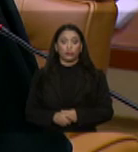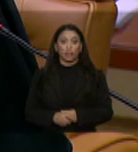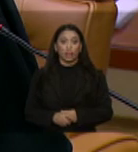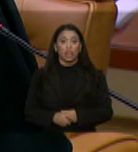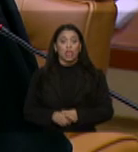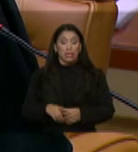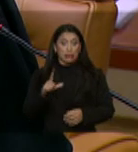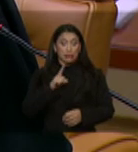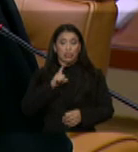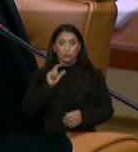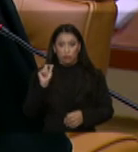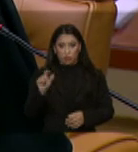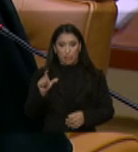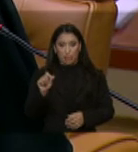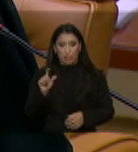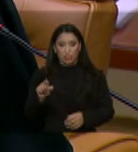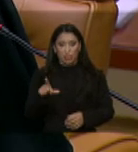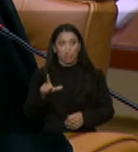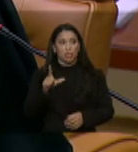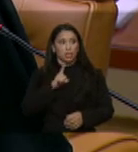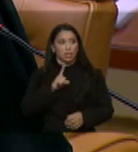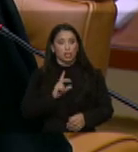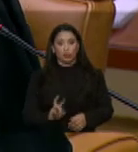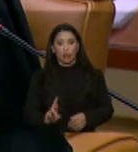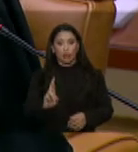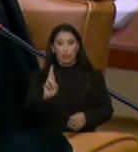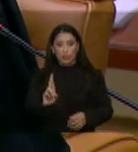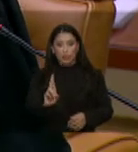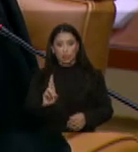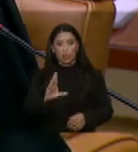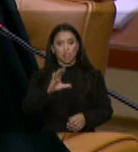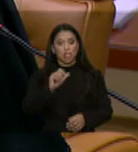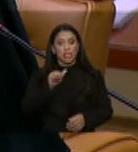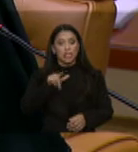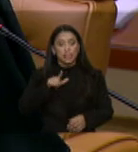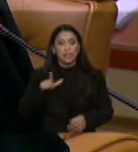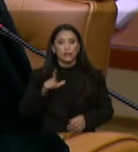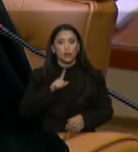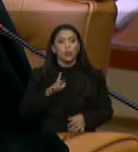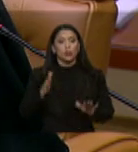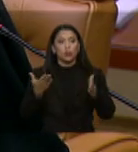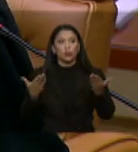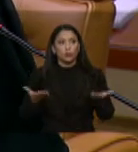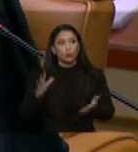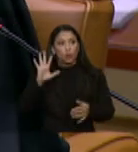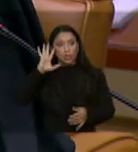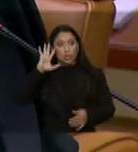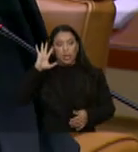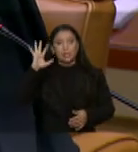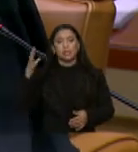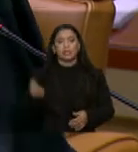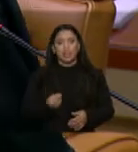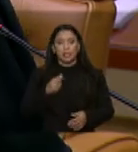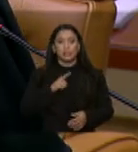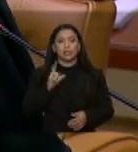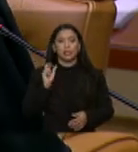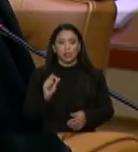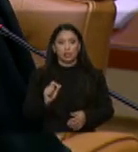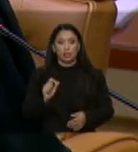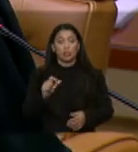representante Civil do telegram todas as decisões judiciais absolutamente todas as decisões judiciais tanto